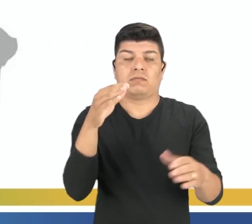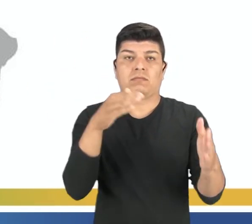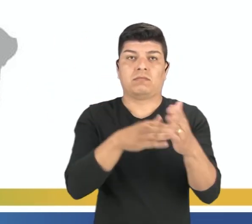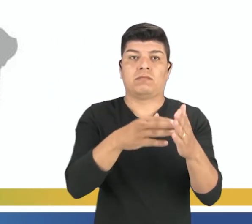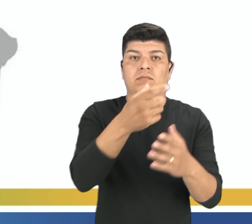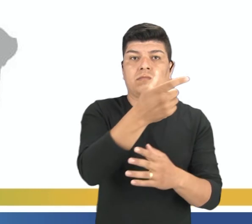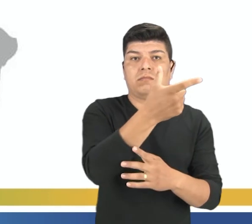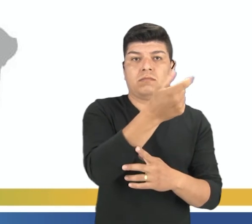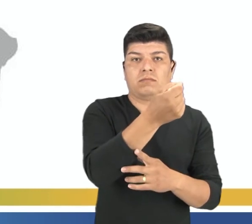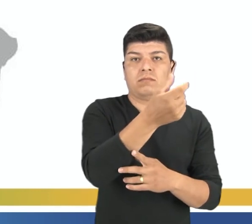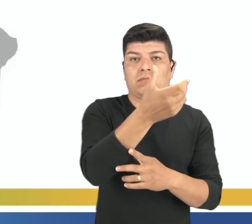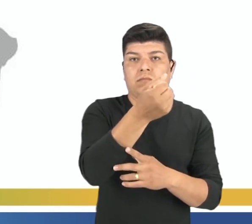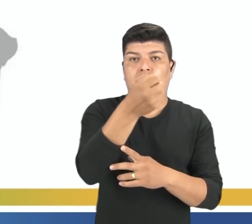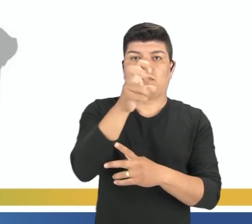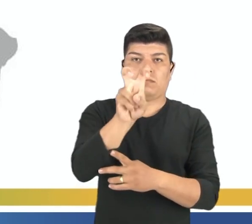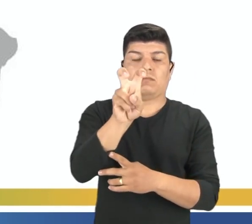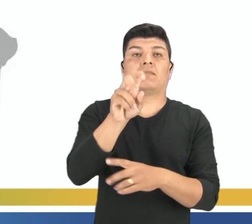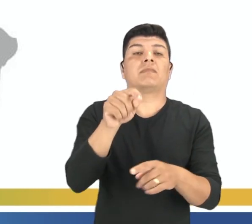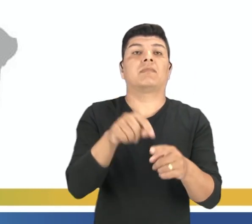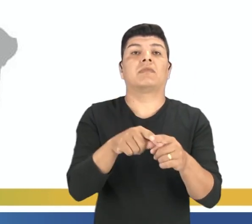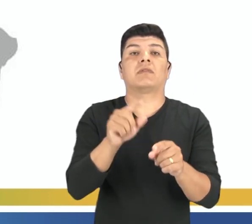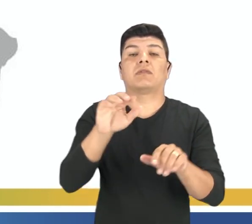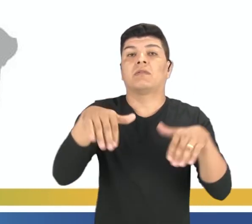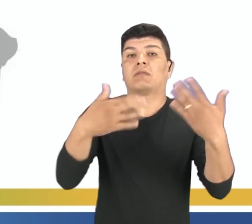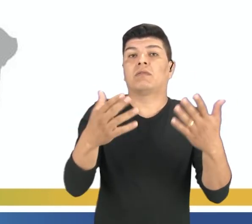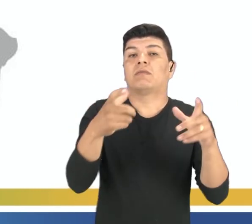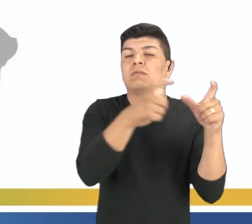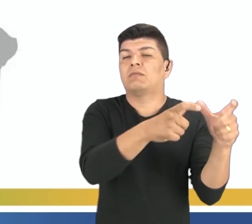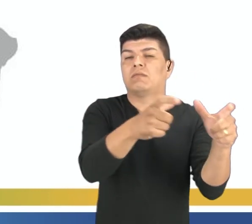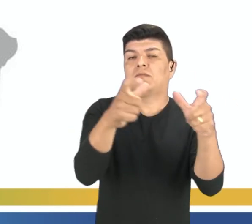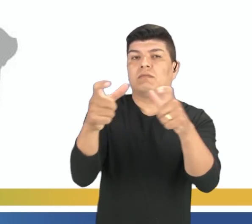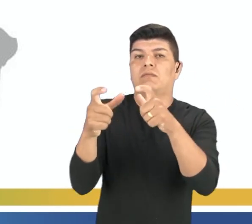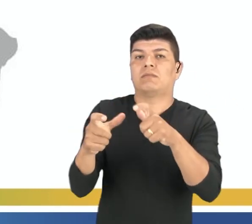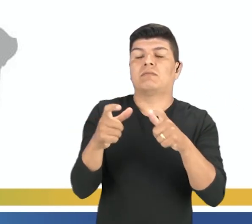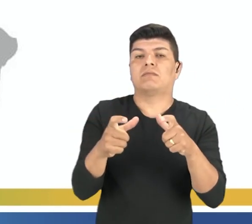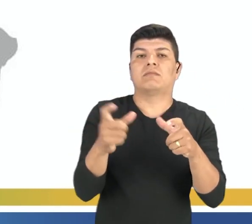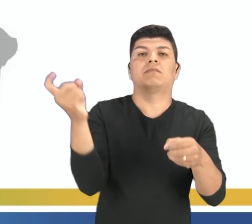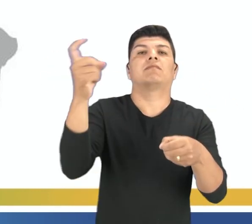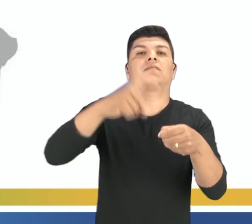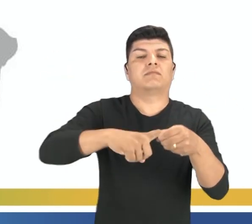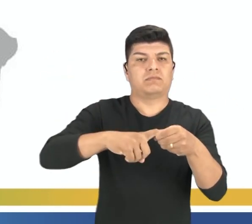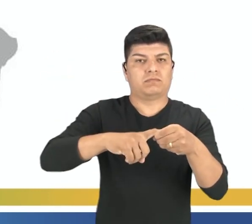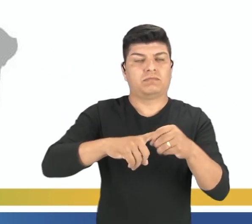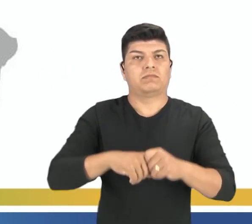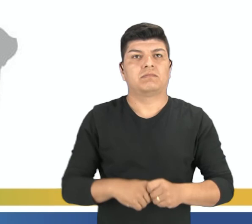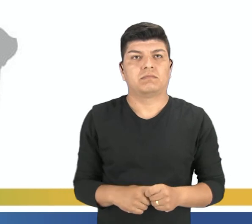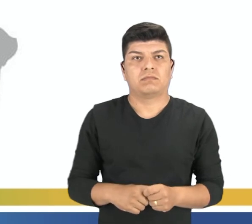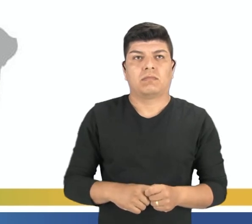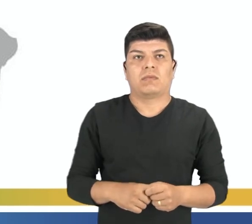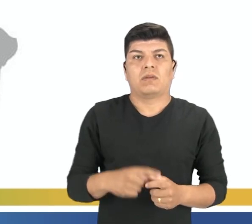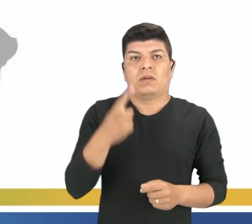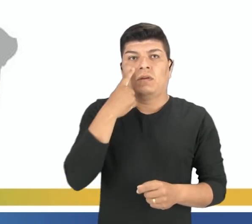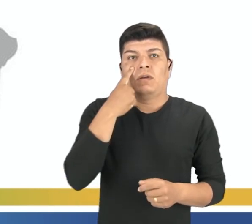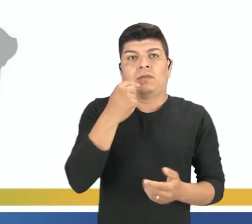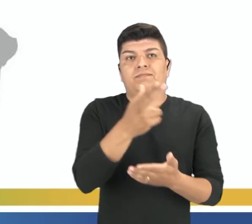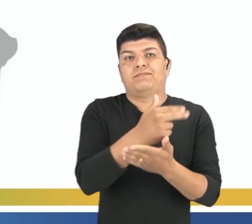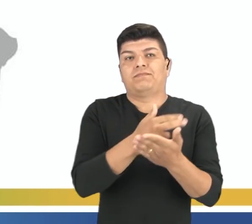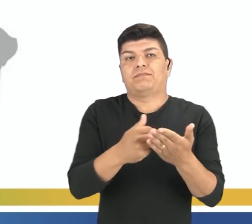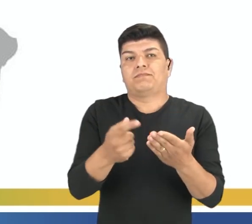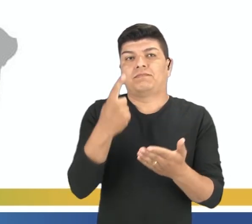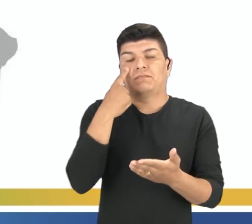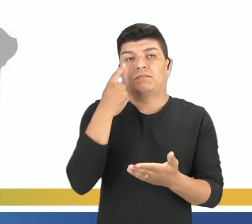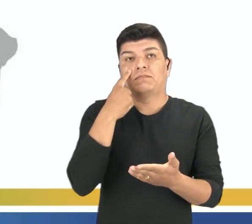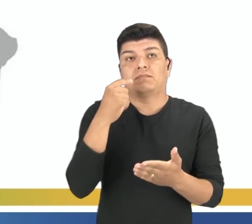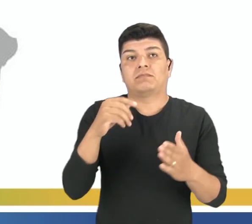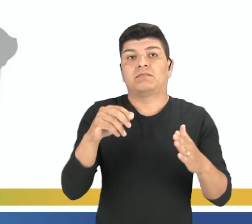quais regiões estavam ligadas diretamente nesse tipo de migração de retorno? No primeiro mapa, vocês podem observar